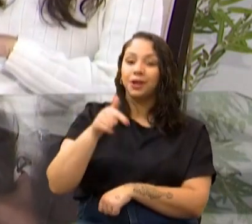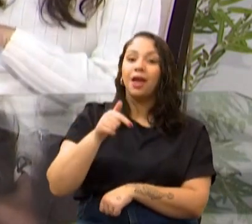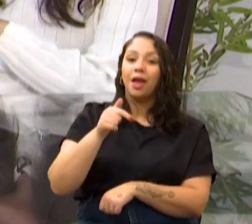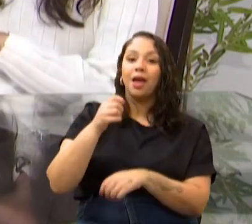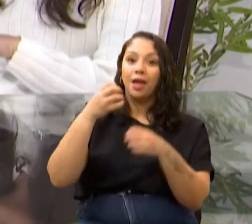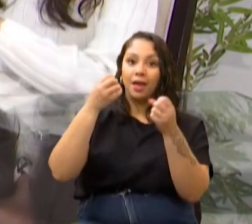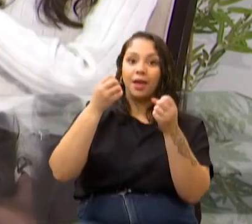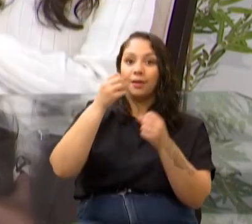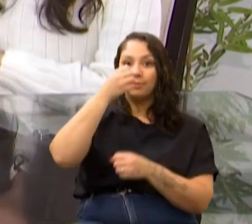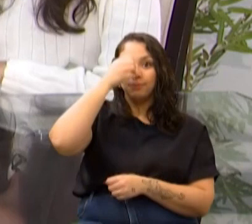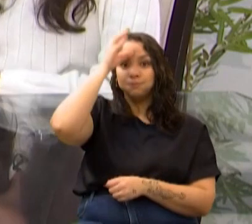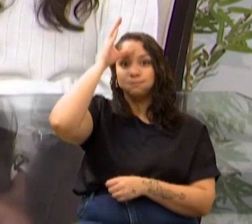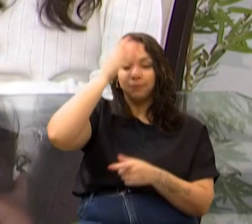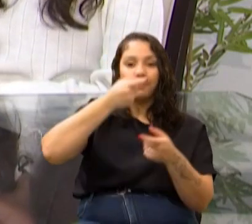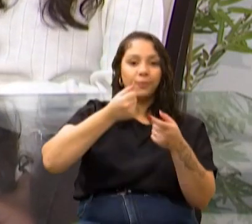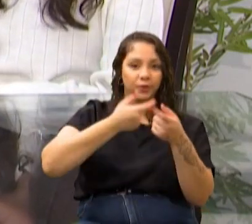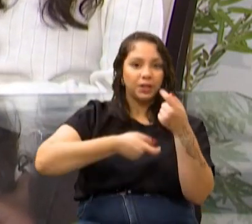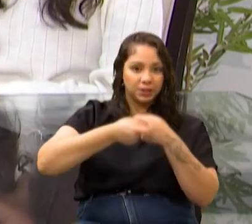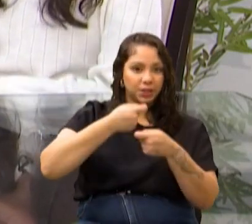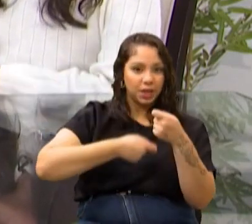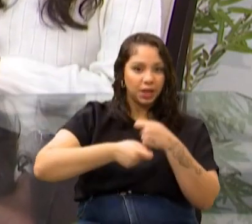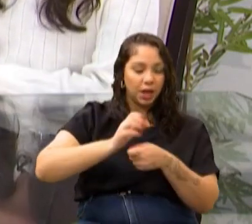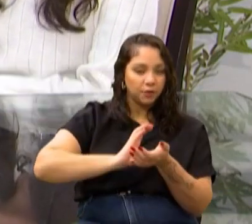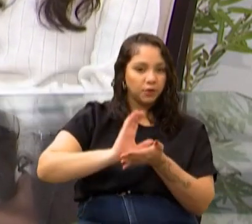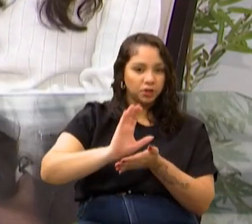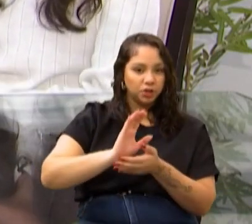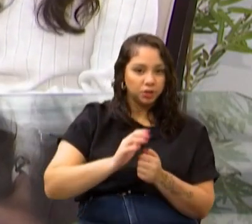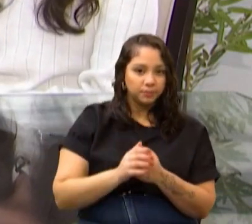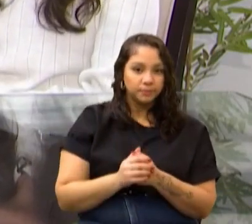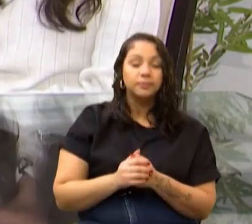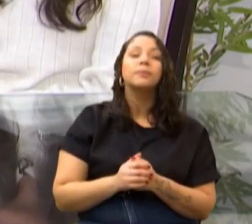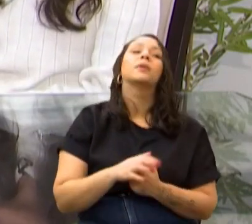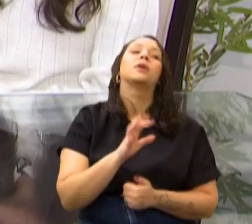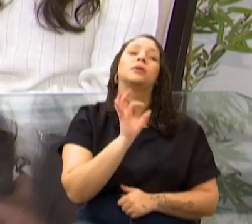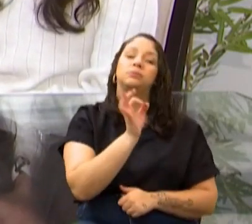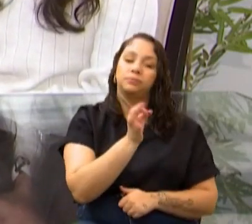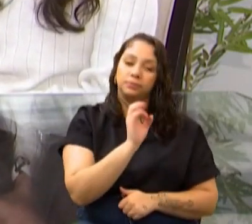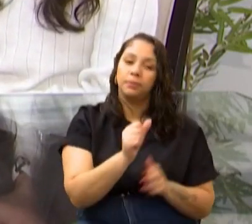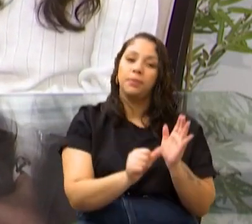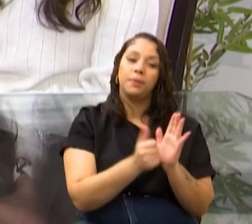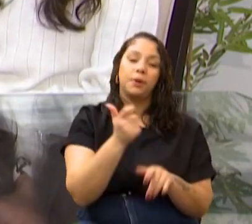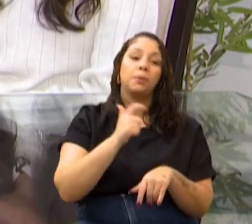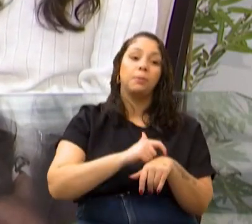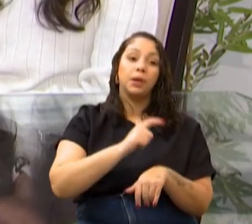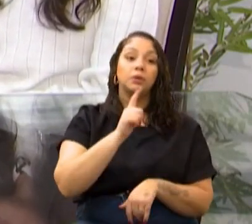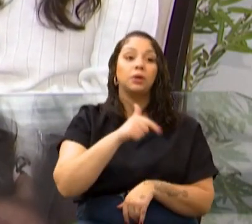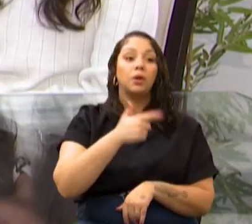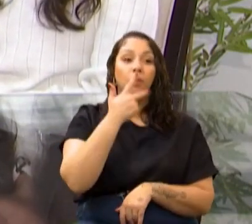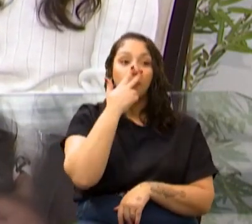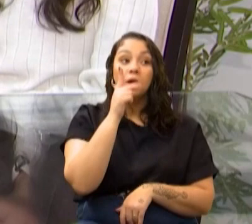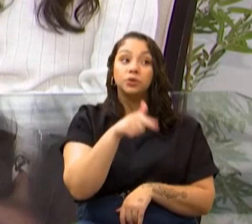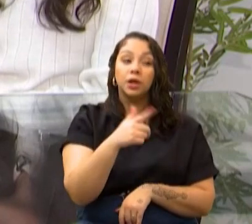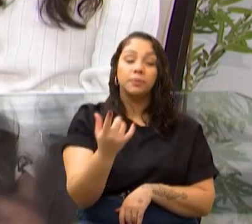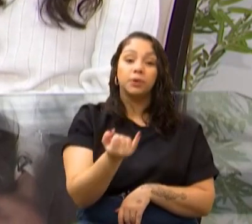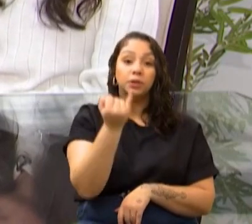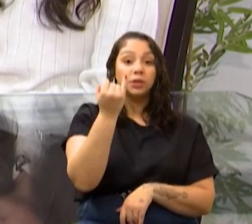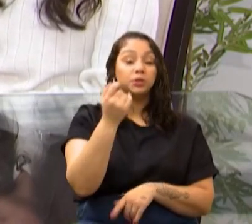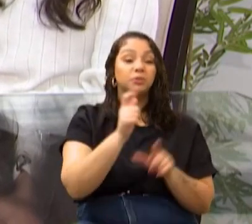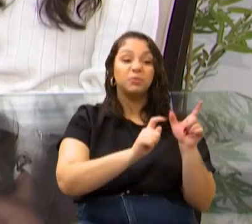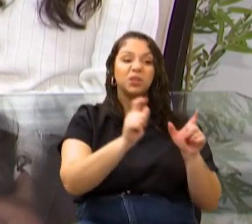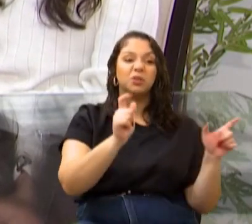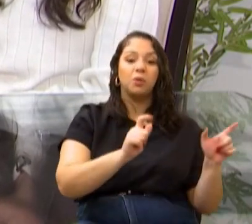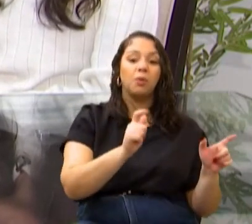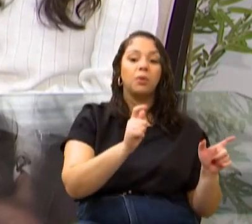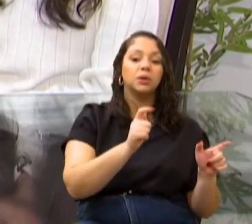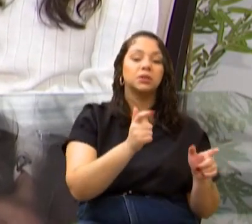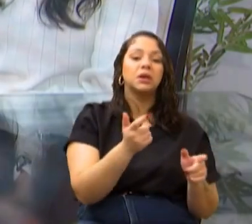aí seja investir em educação financeira. Investir em educação financeira num primeiro momento, acho importante, muita gente não entende